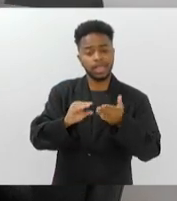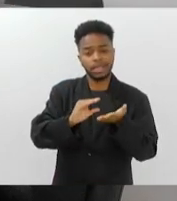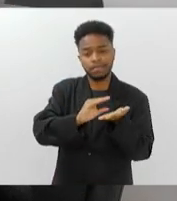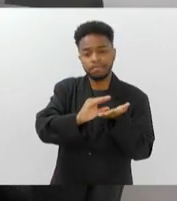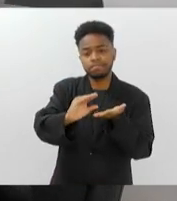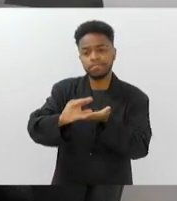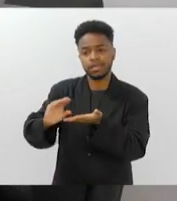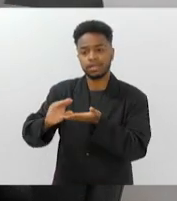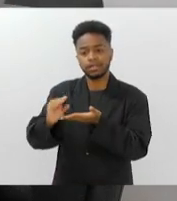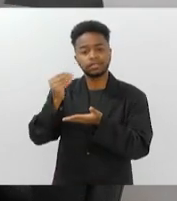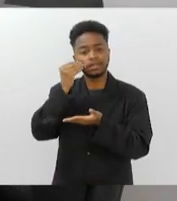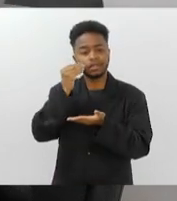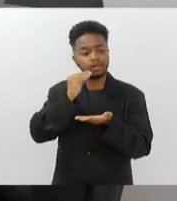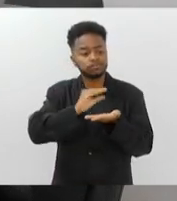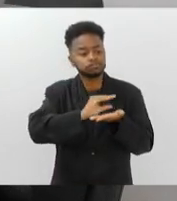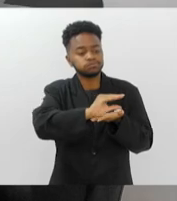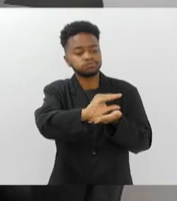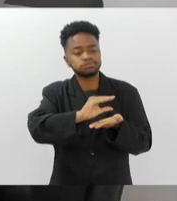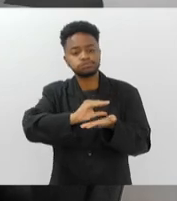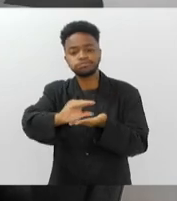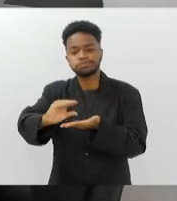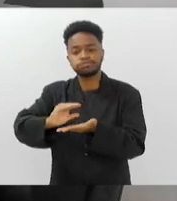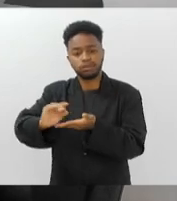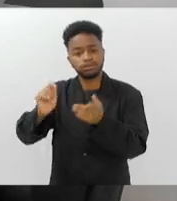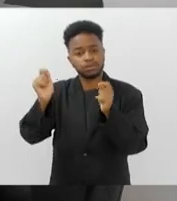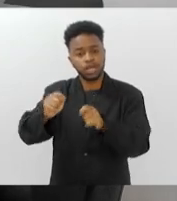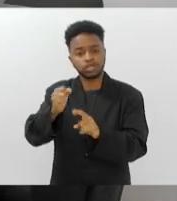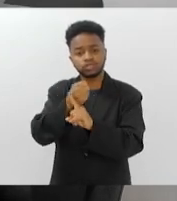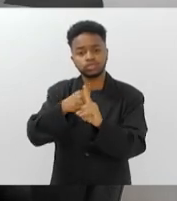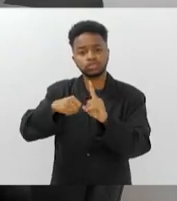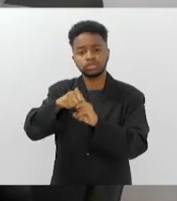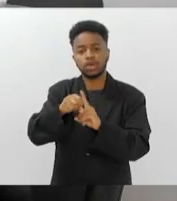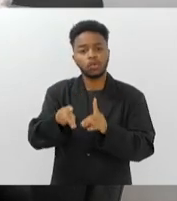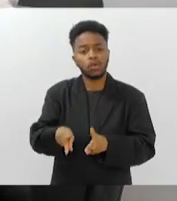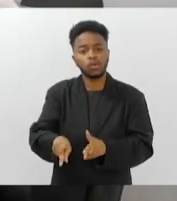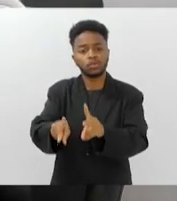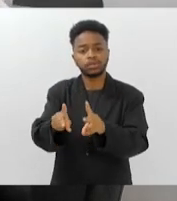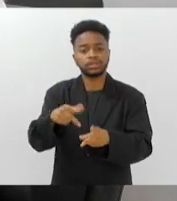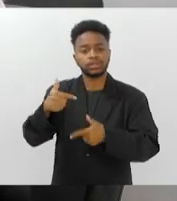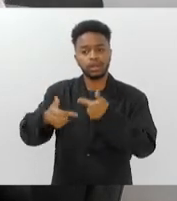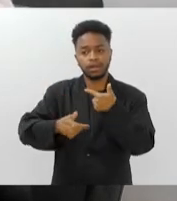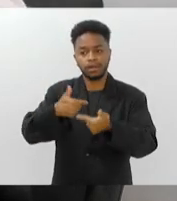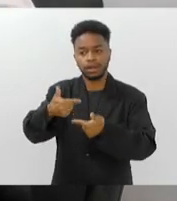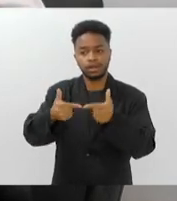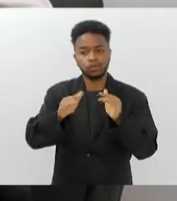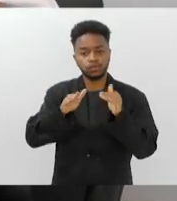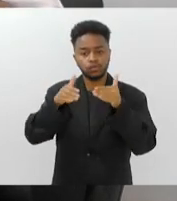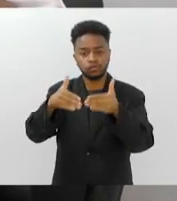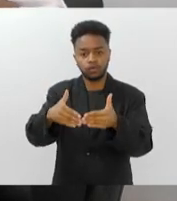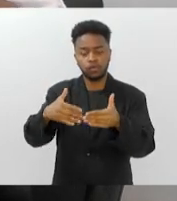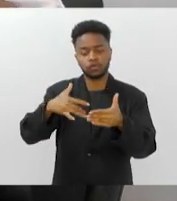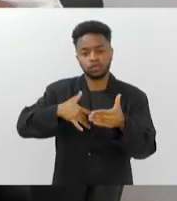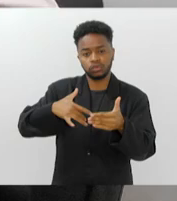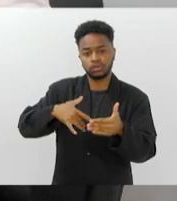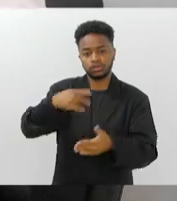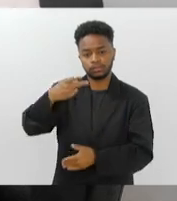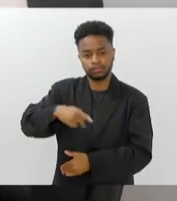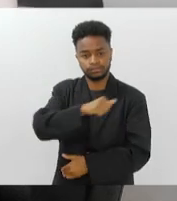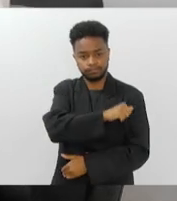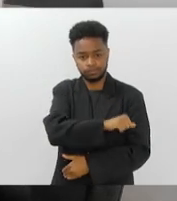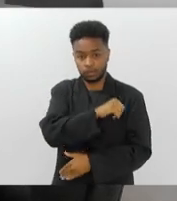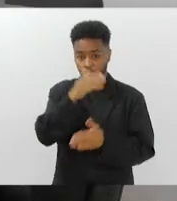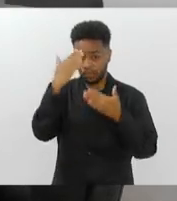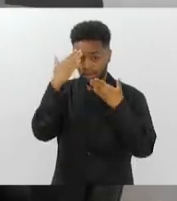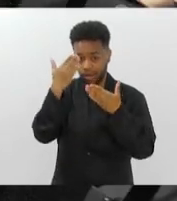para continuidade paraa sociedade civil poder trabalhar ao foró de tuberculose do Estado do Rio de Janeiro muito